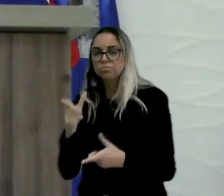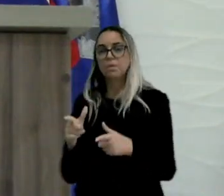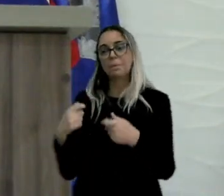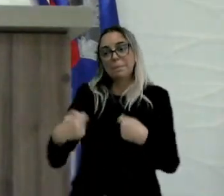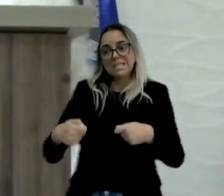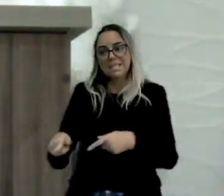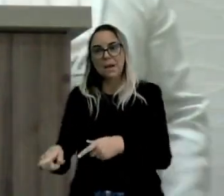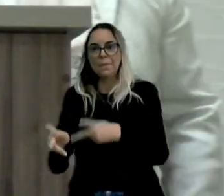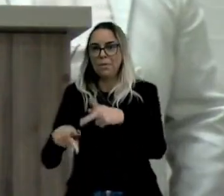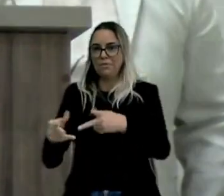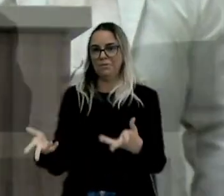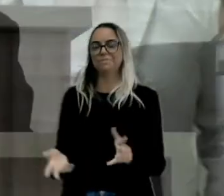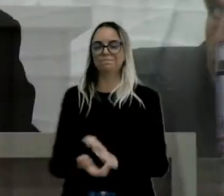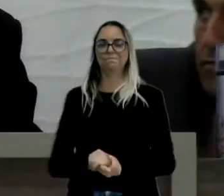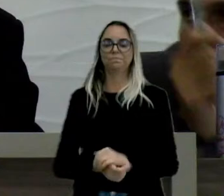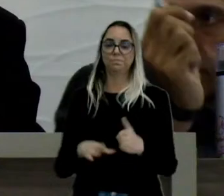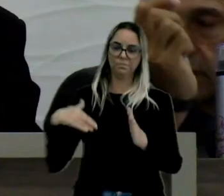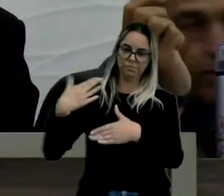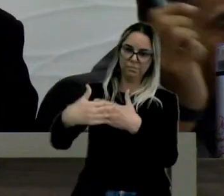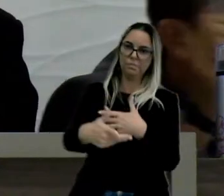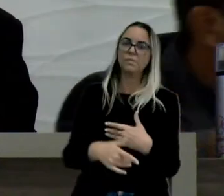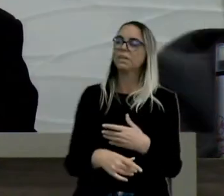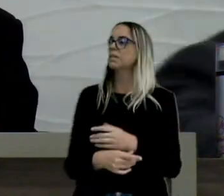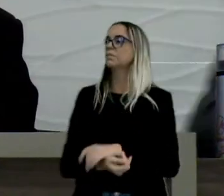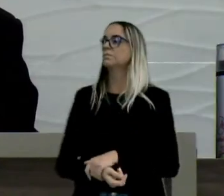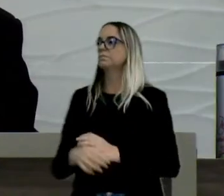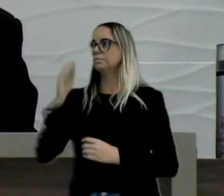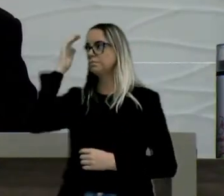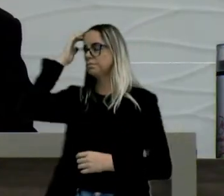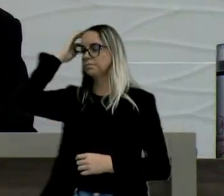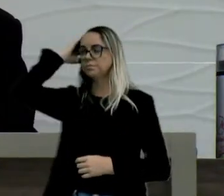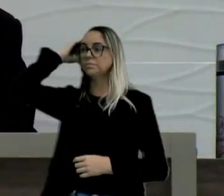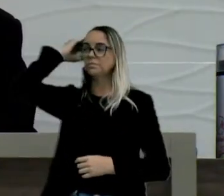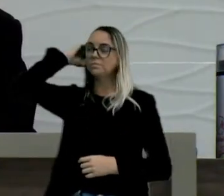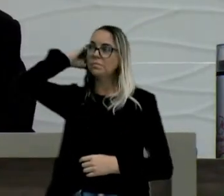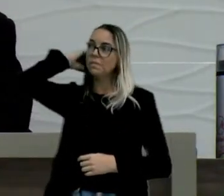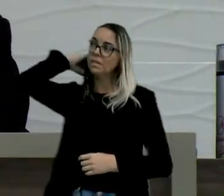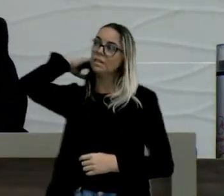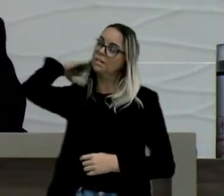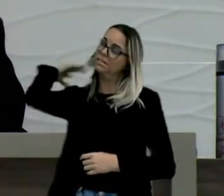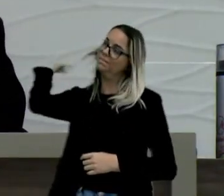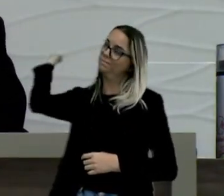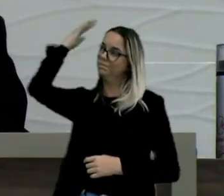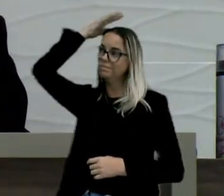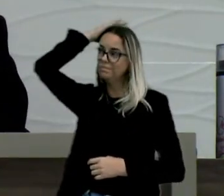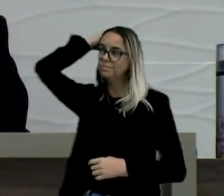muito Continua em discussão a indicação da vereadora discutindo vereador sque do